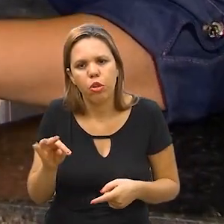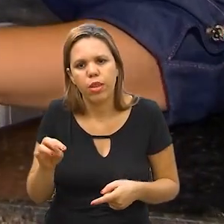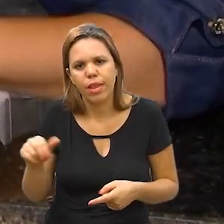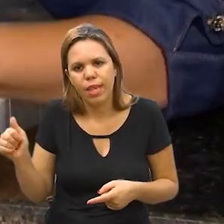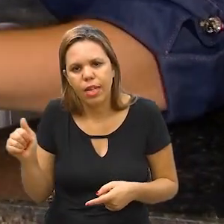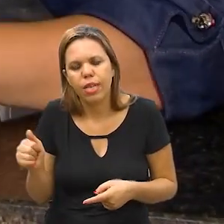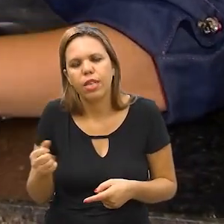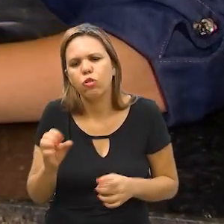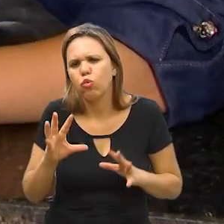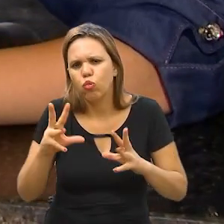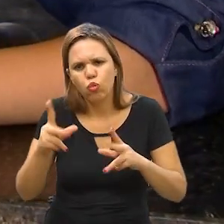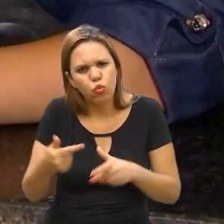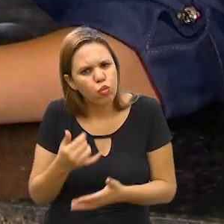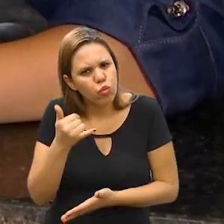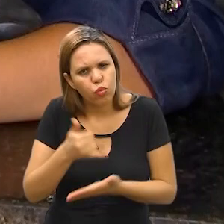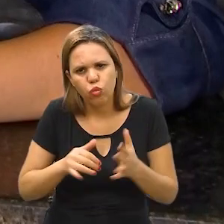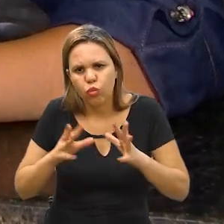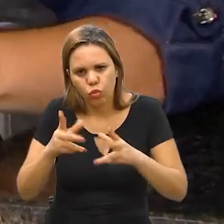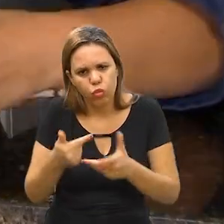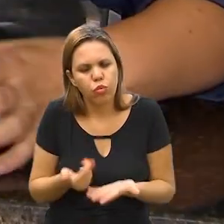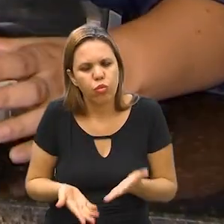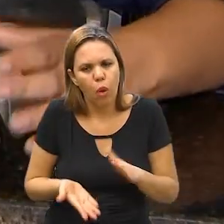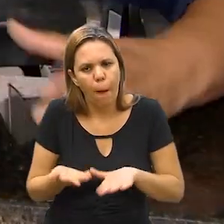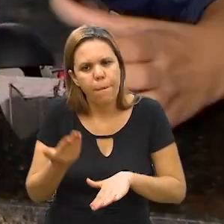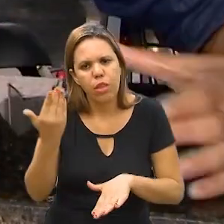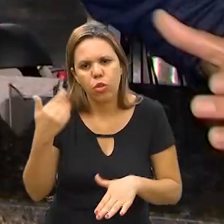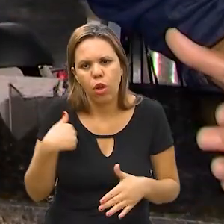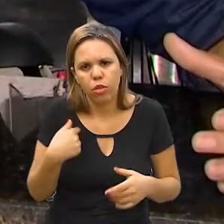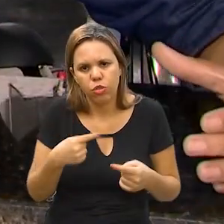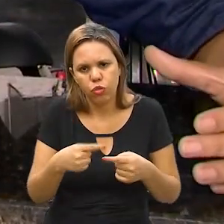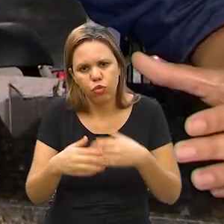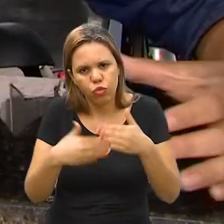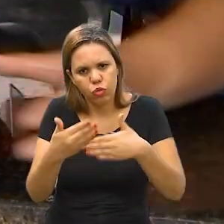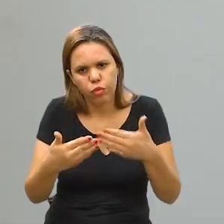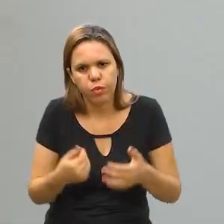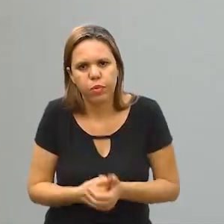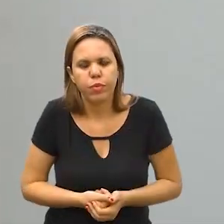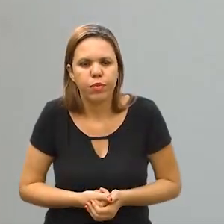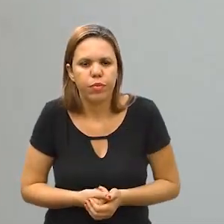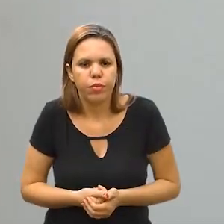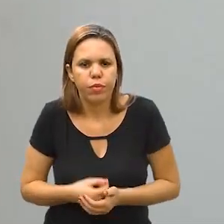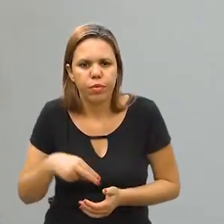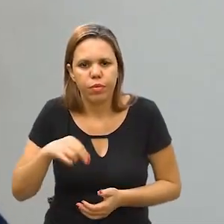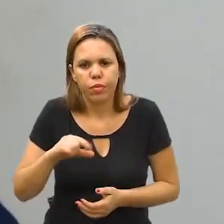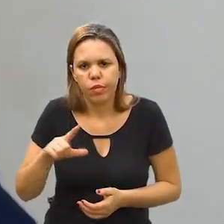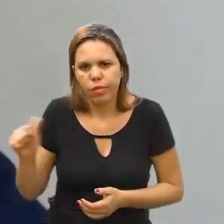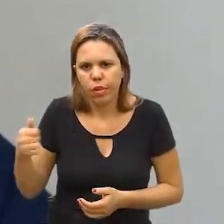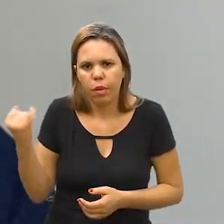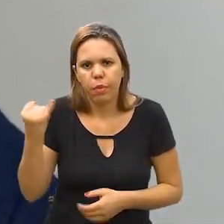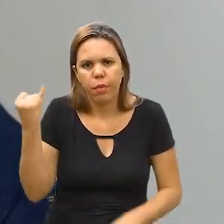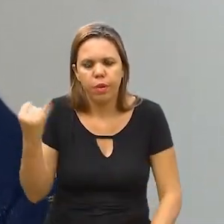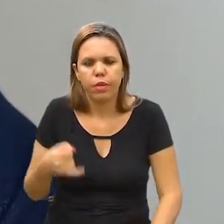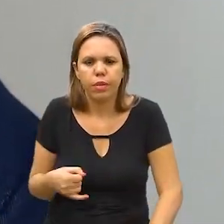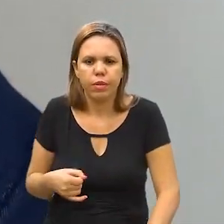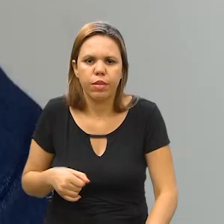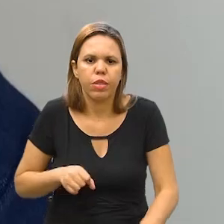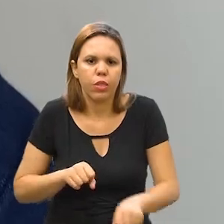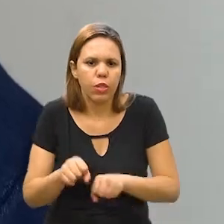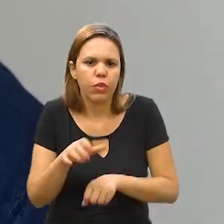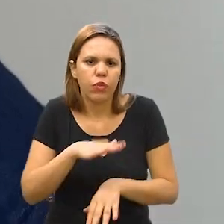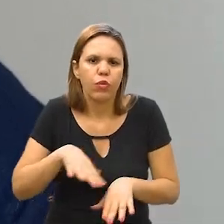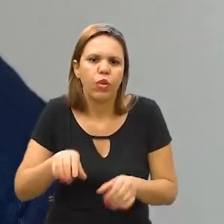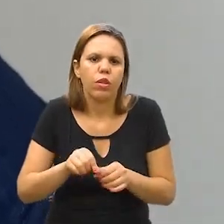as taxas, né, subiram, então a gente tem que ir de acordo com o mercado. A Naila fala da importância de ser